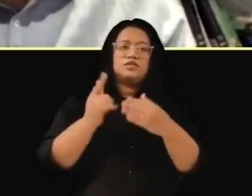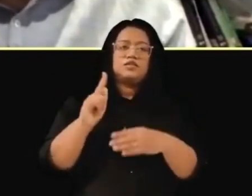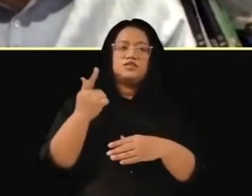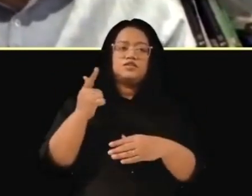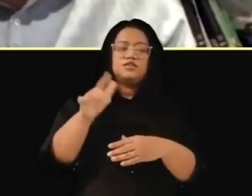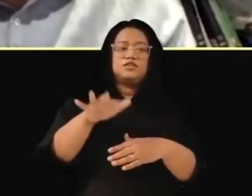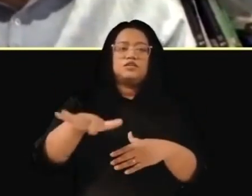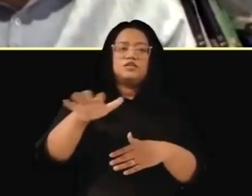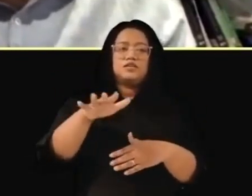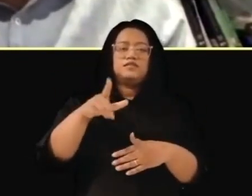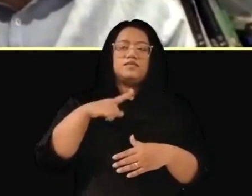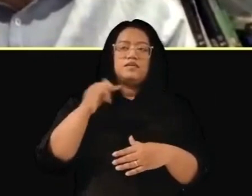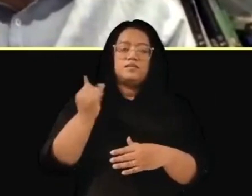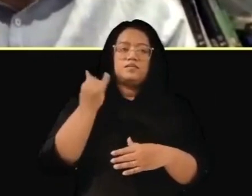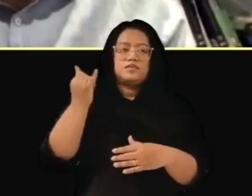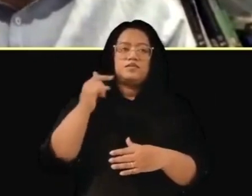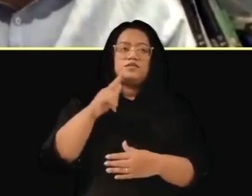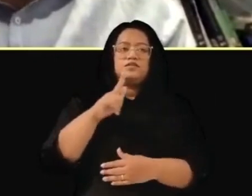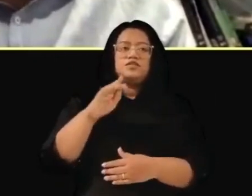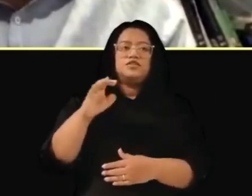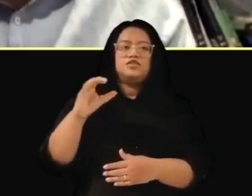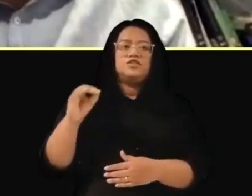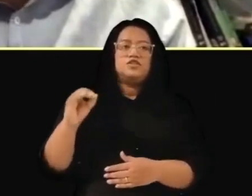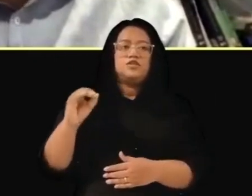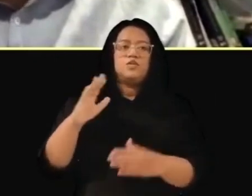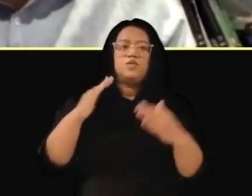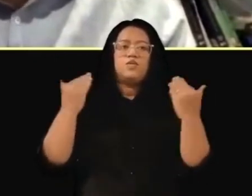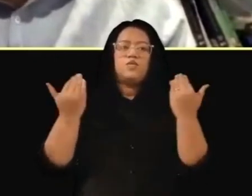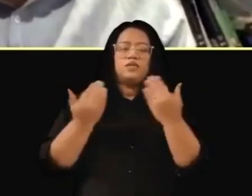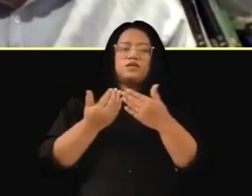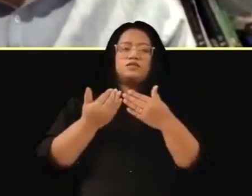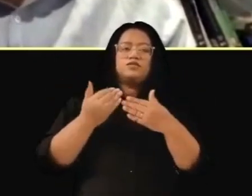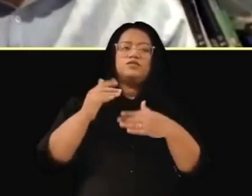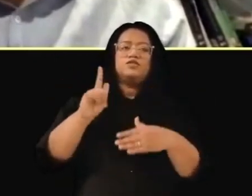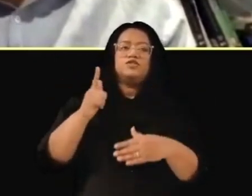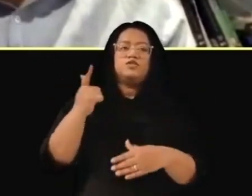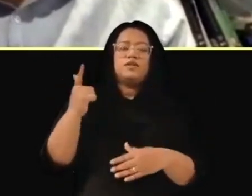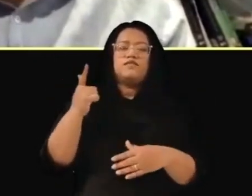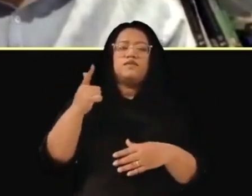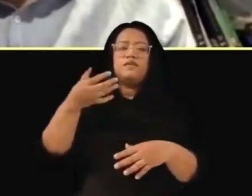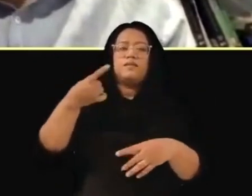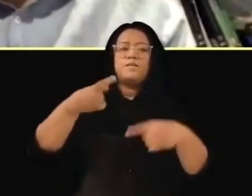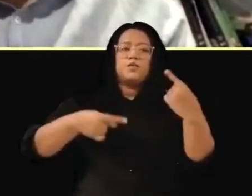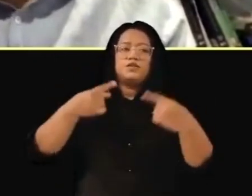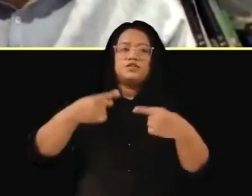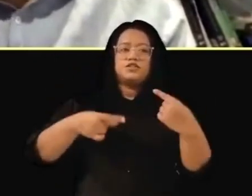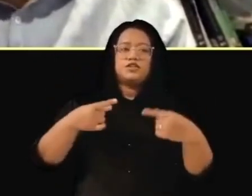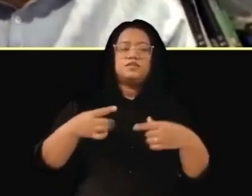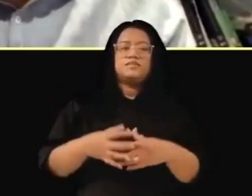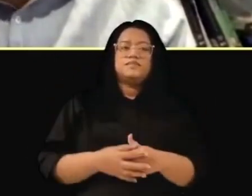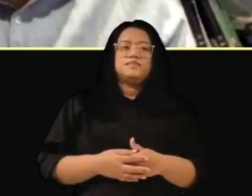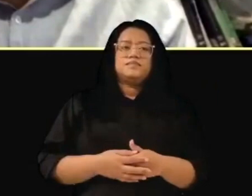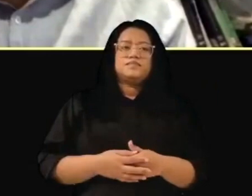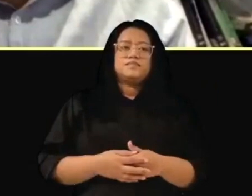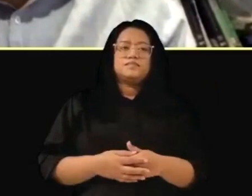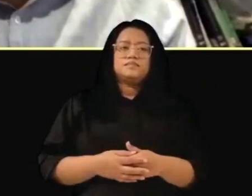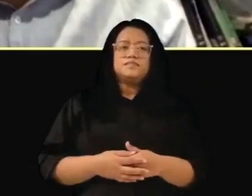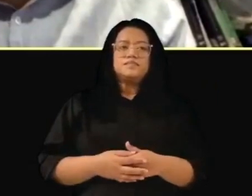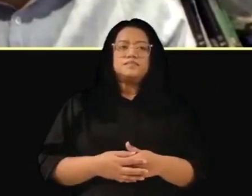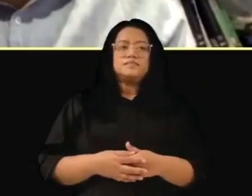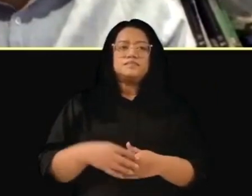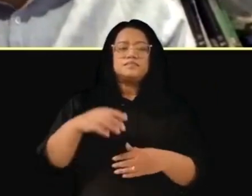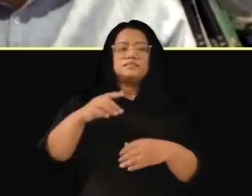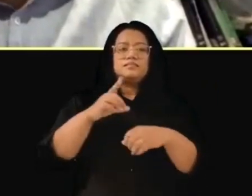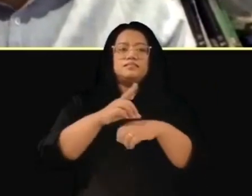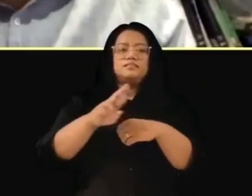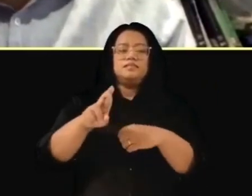de Geografia, CONGEL, Congresso de Geografia Política, e estava uma representante eu com os nomes passando vergonha, a doutora